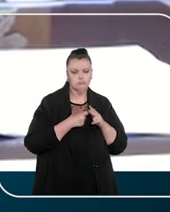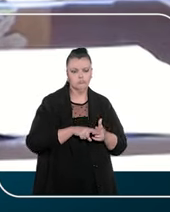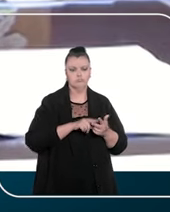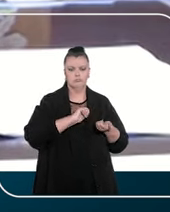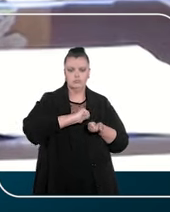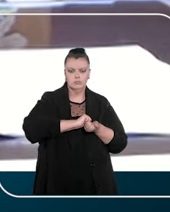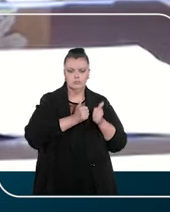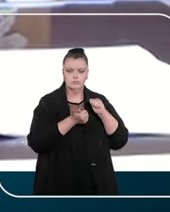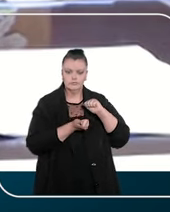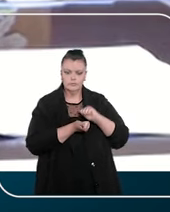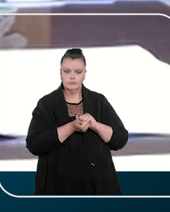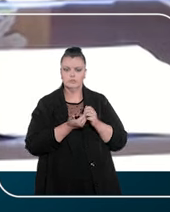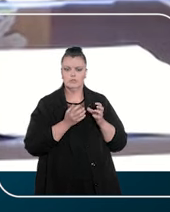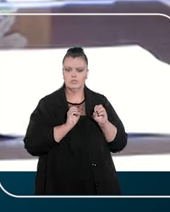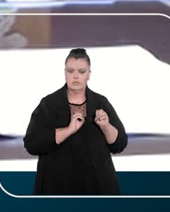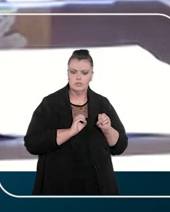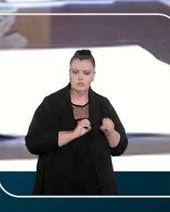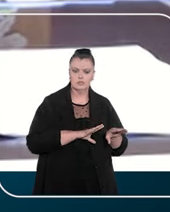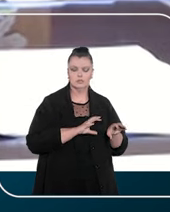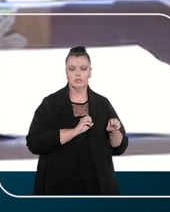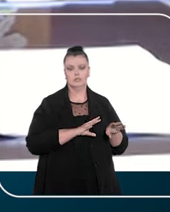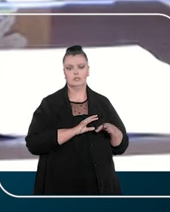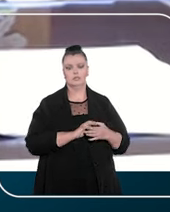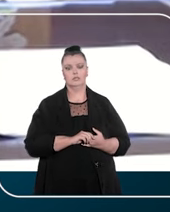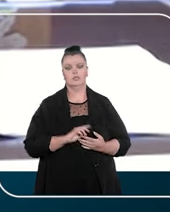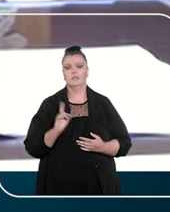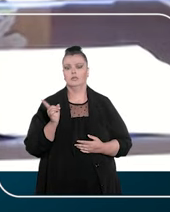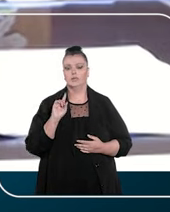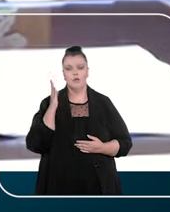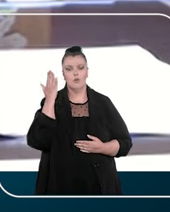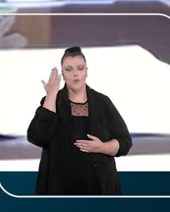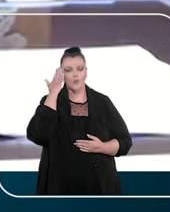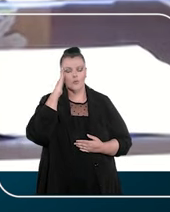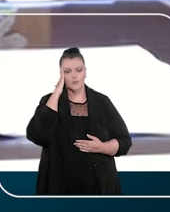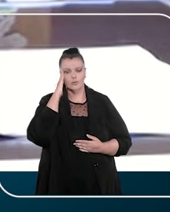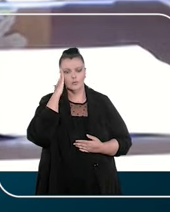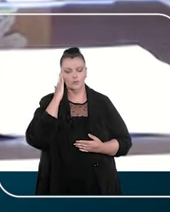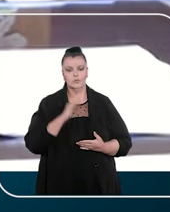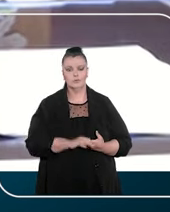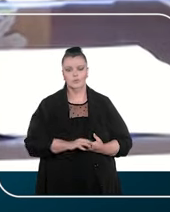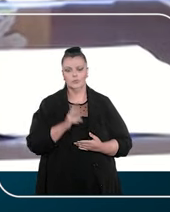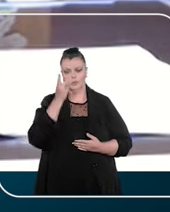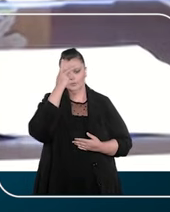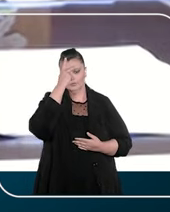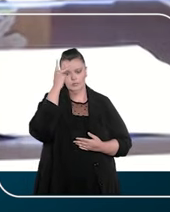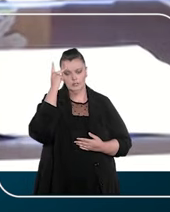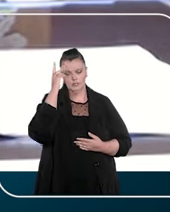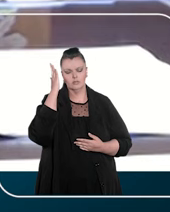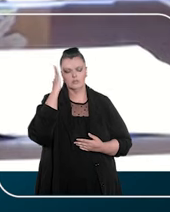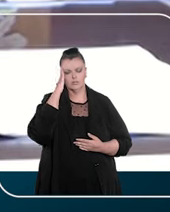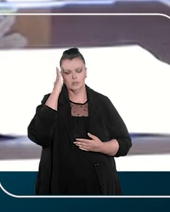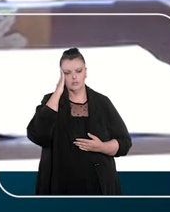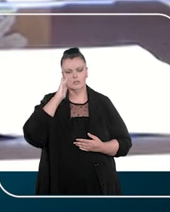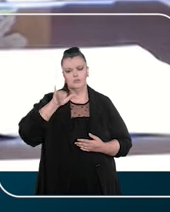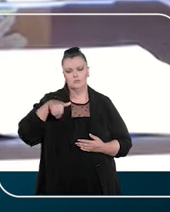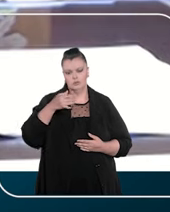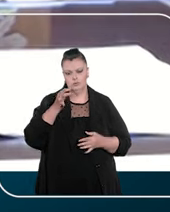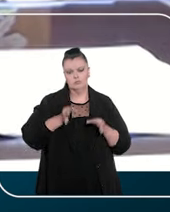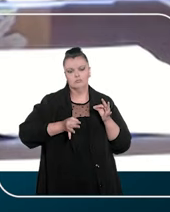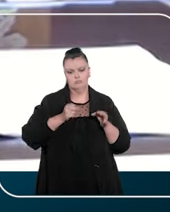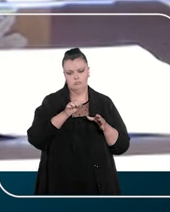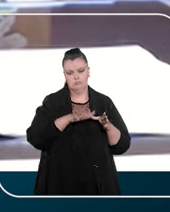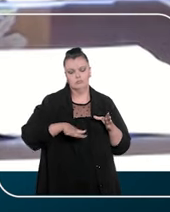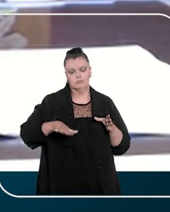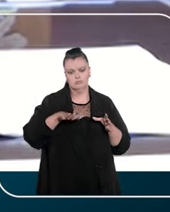porque não é compreensível que a pessoa... É claro que no judiciário sempre alguém vai ficar... Um de um lado